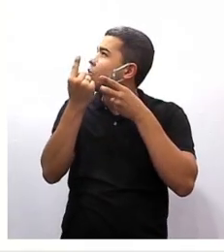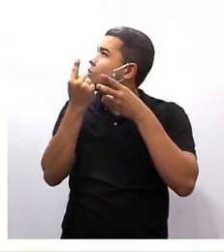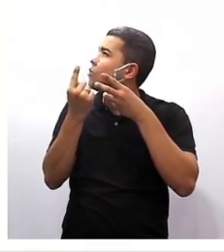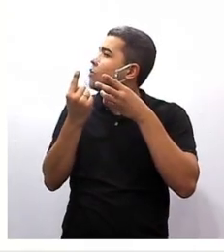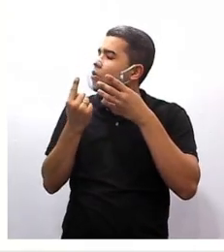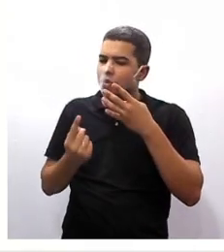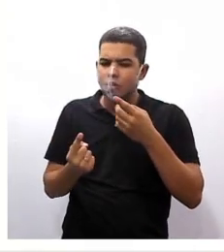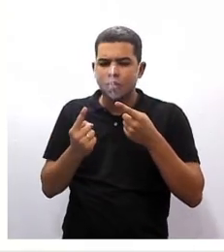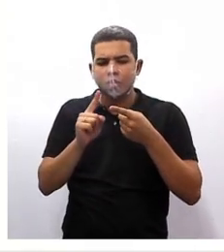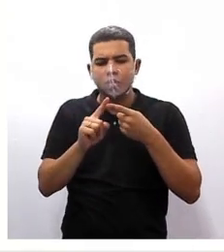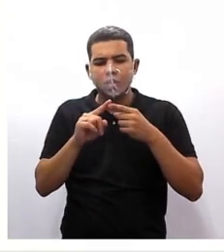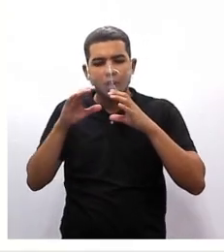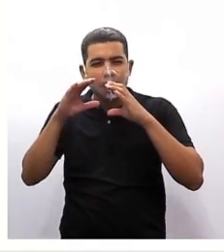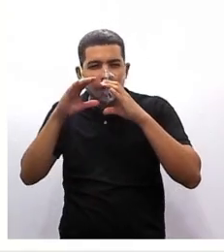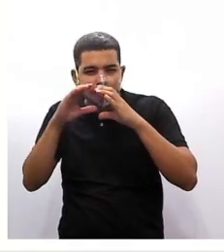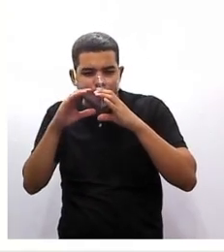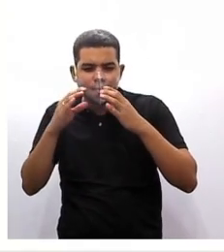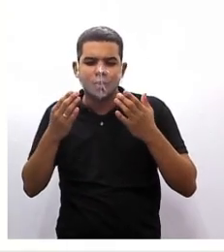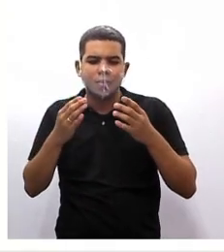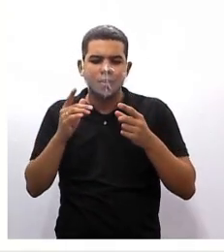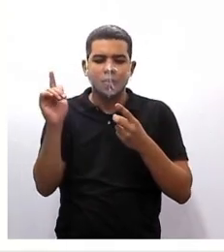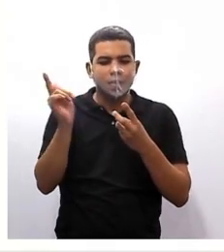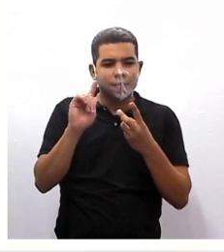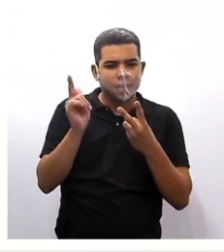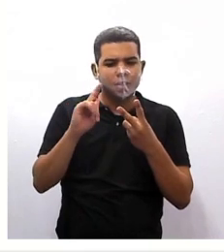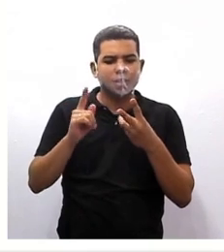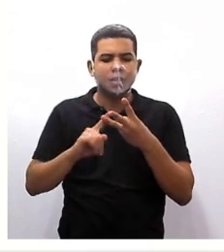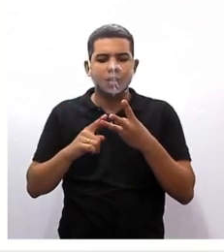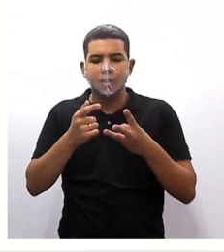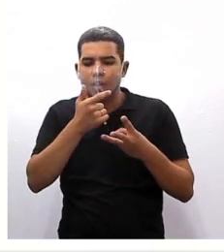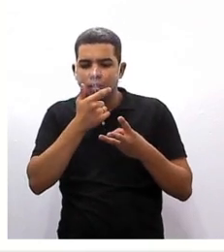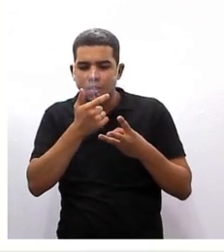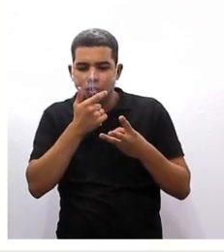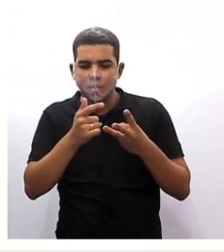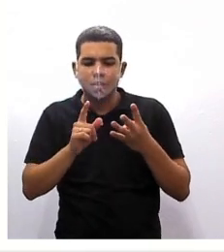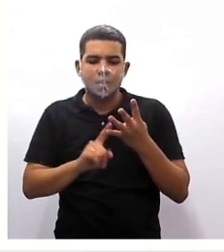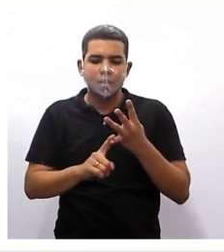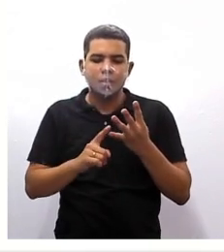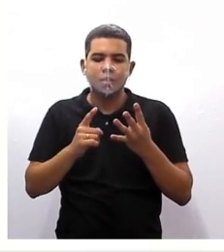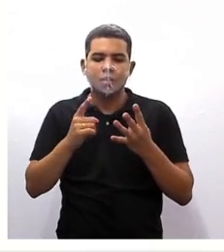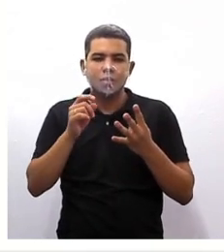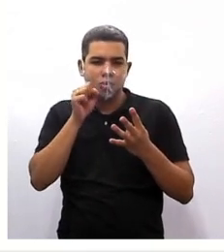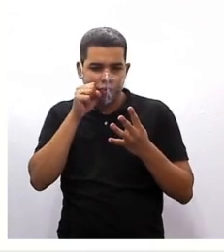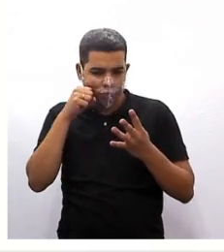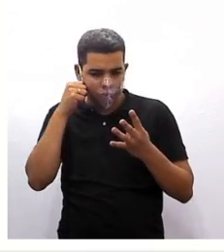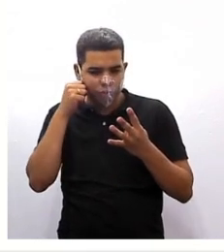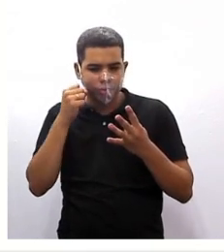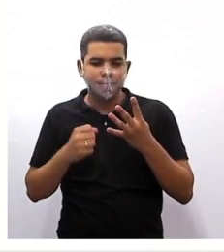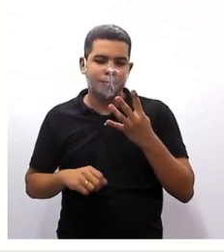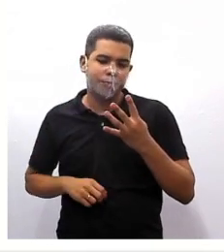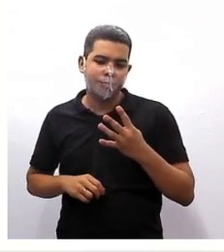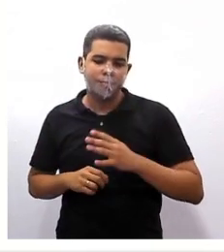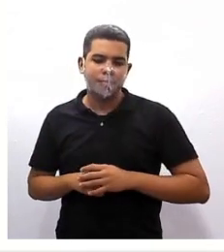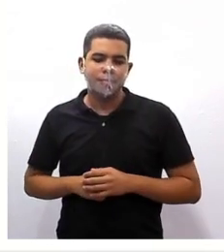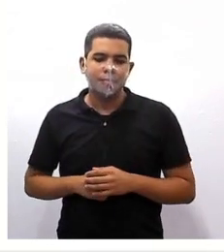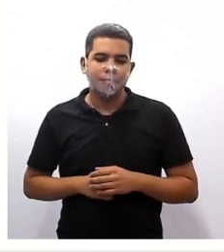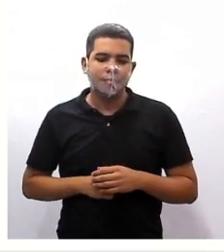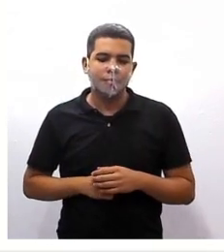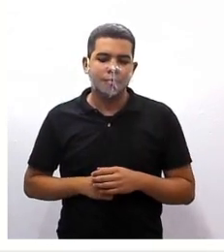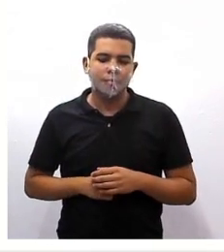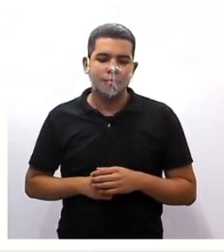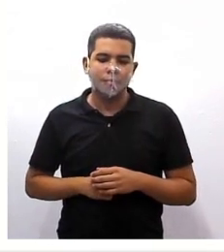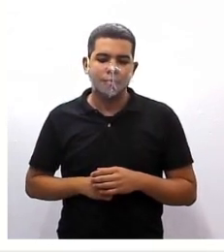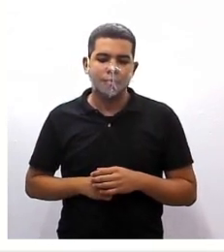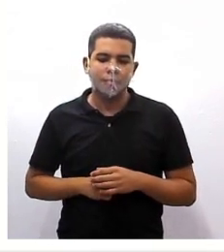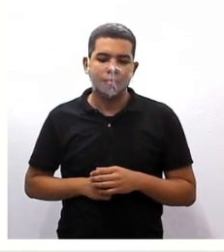comprou um sanduíche, um refrigerante, um biscoito e um suco. Massa. Então, o que a gente vai fazer? A gente